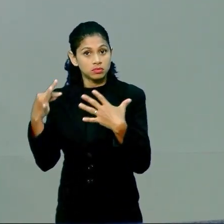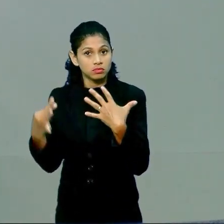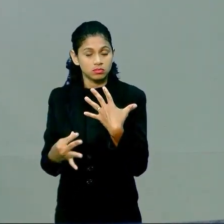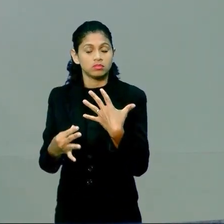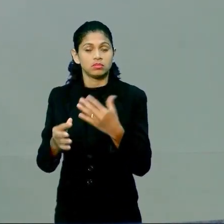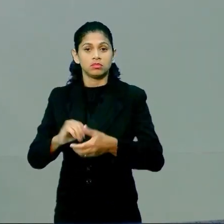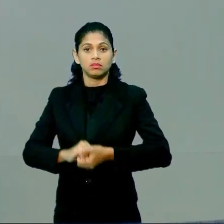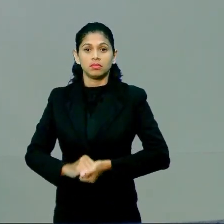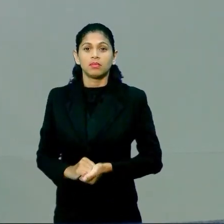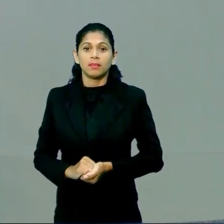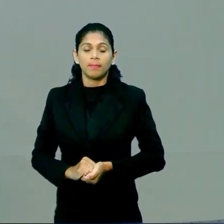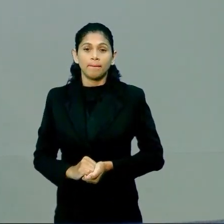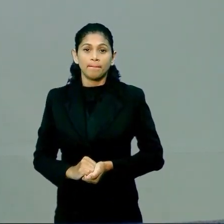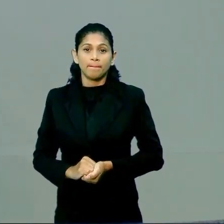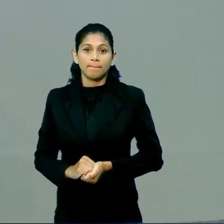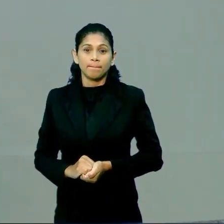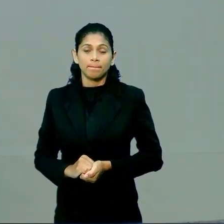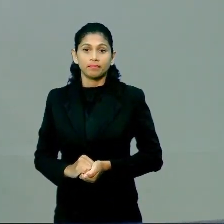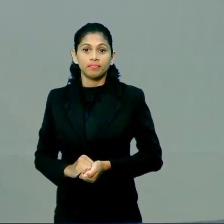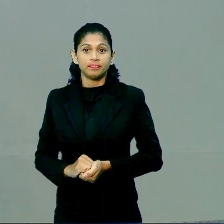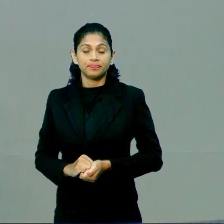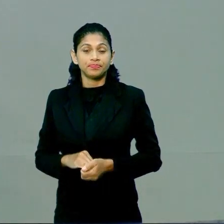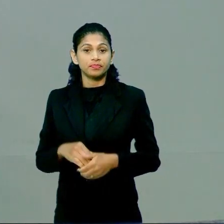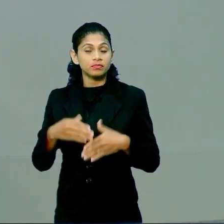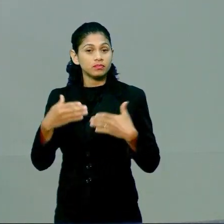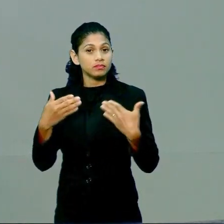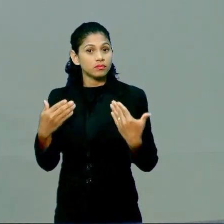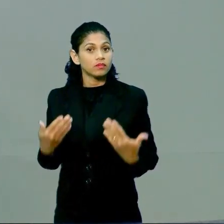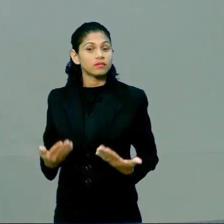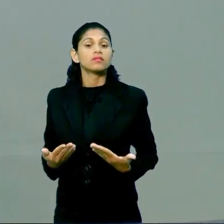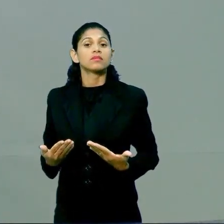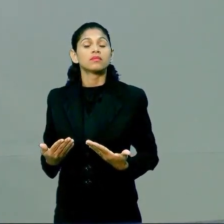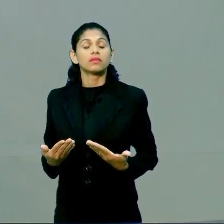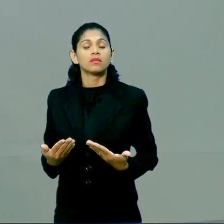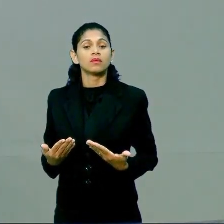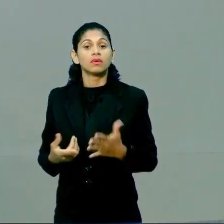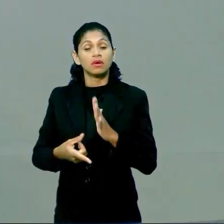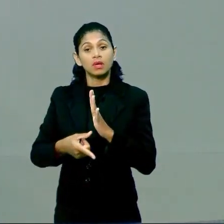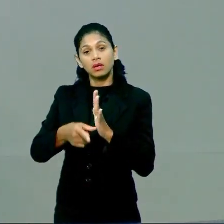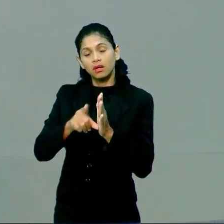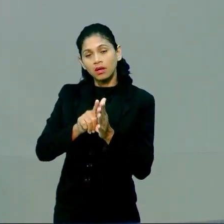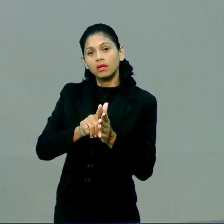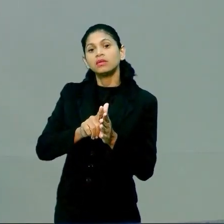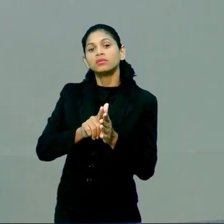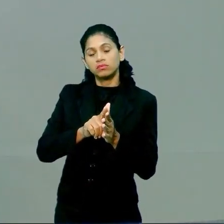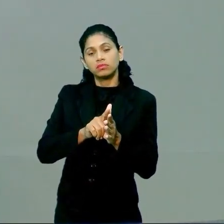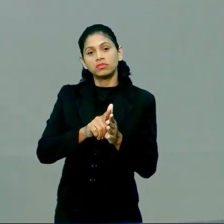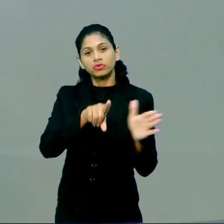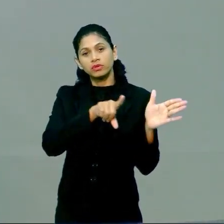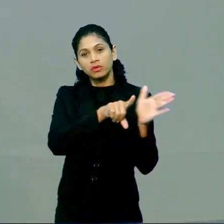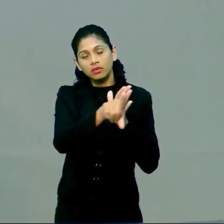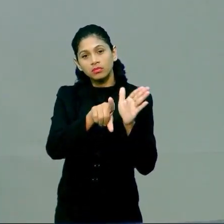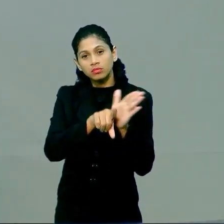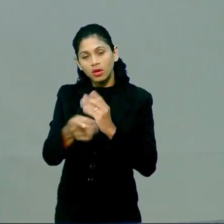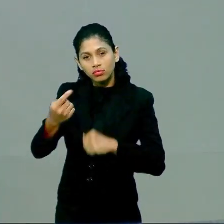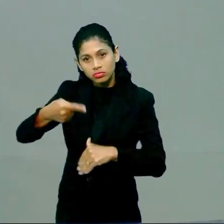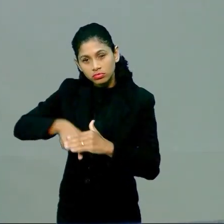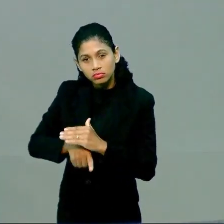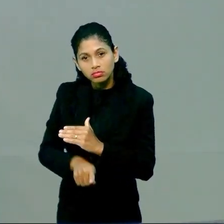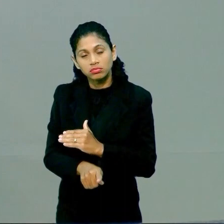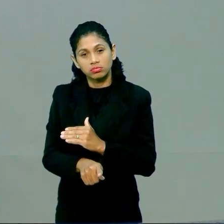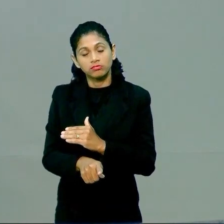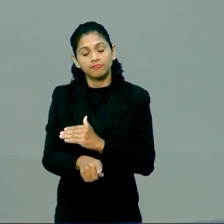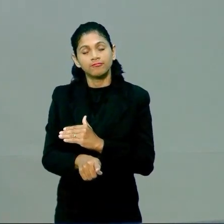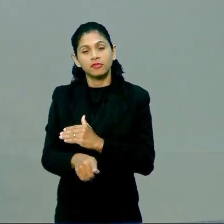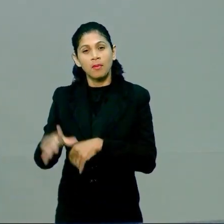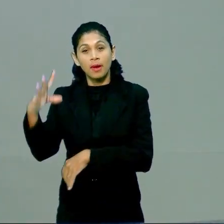digitais né Então galera a gente vai antes de ir pra questão né trabalhar um pouco mais a fundo ela vamos assistir um